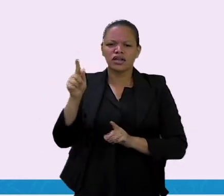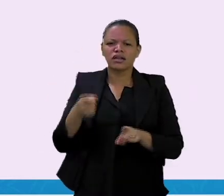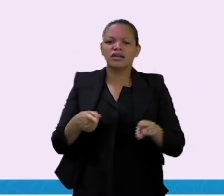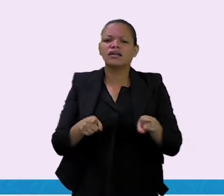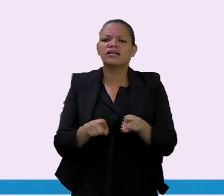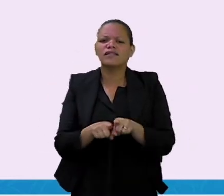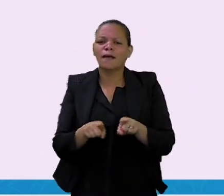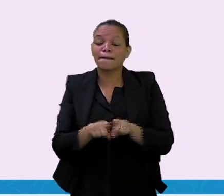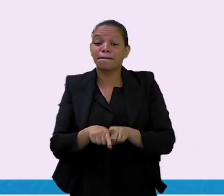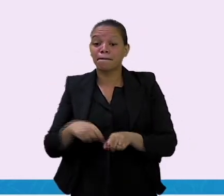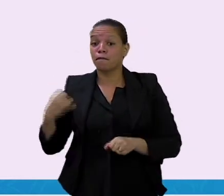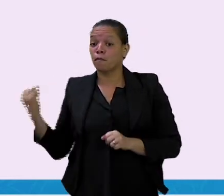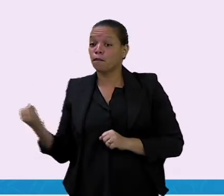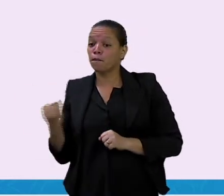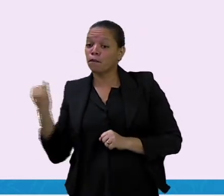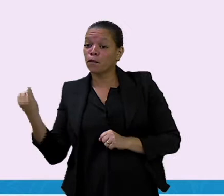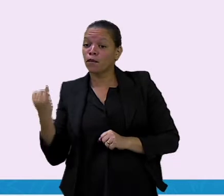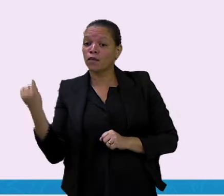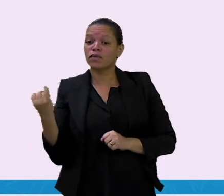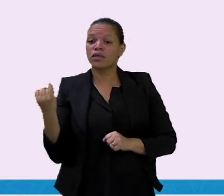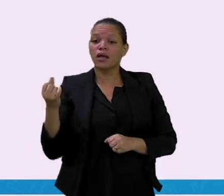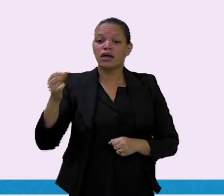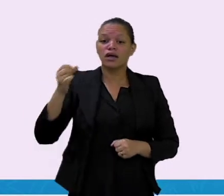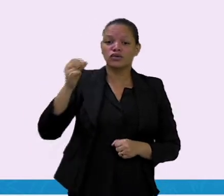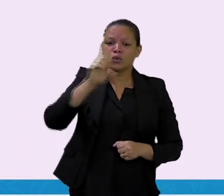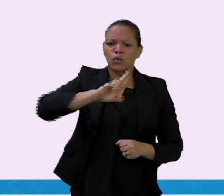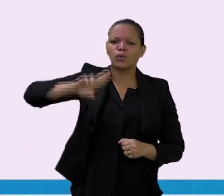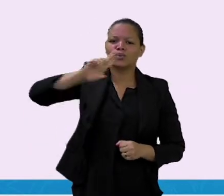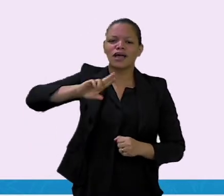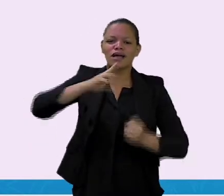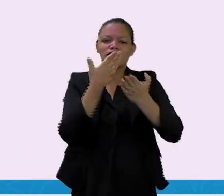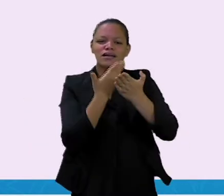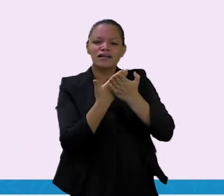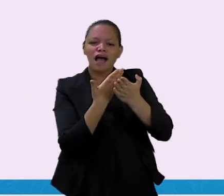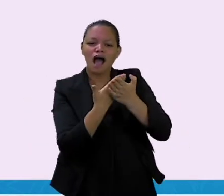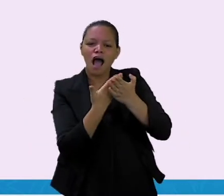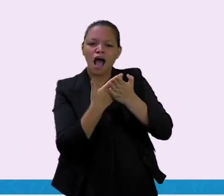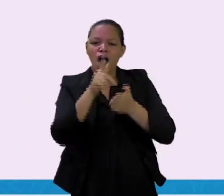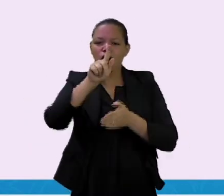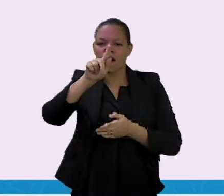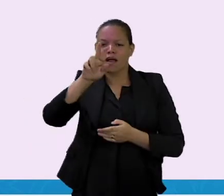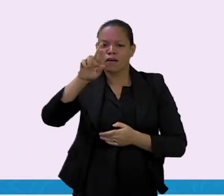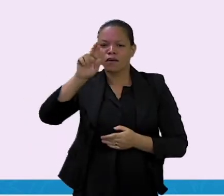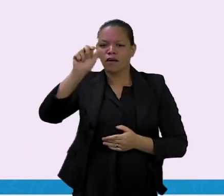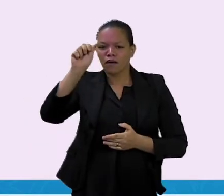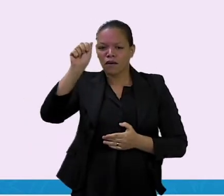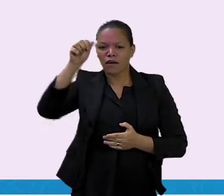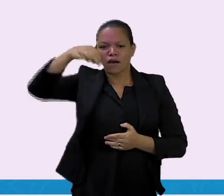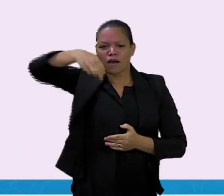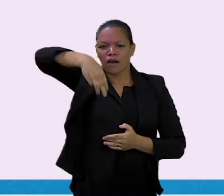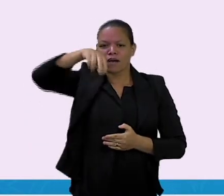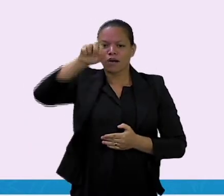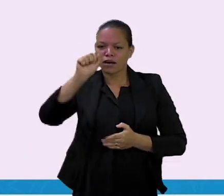utilizada nesta aula de hoje é a grama, representada pela letra G,